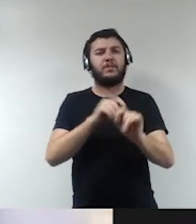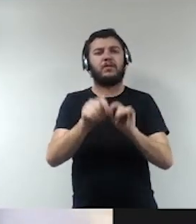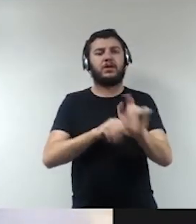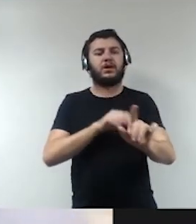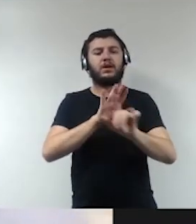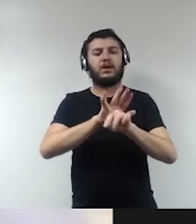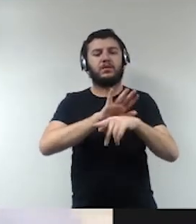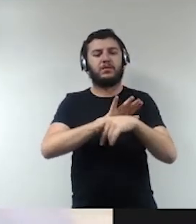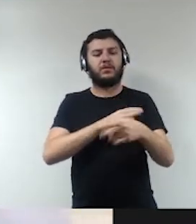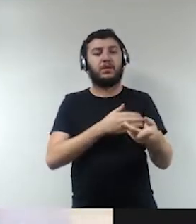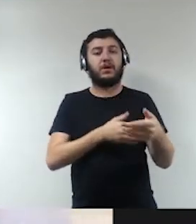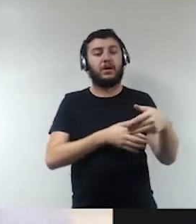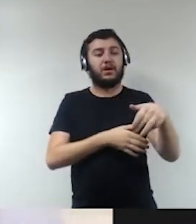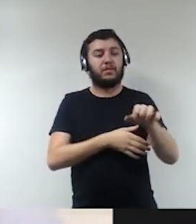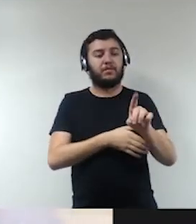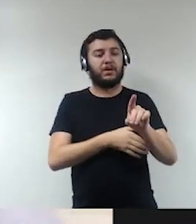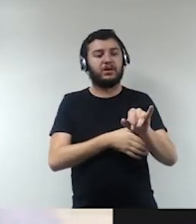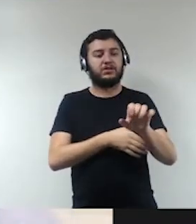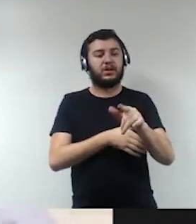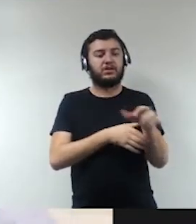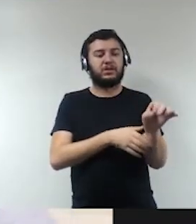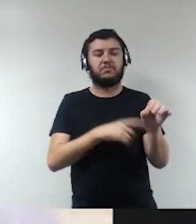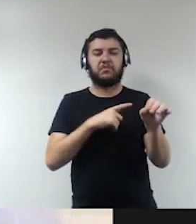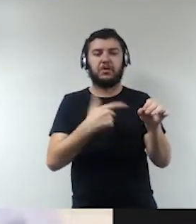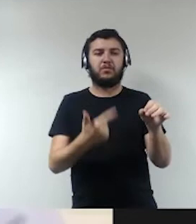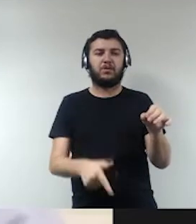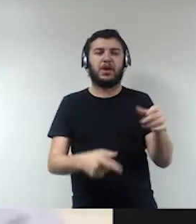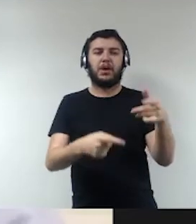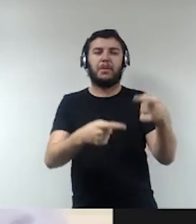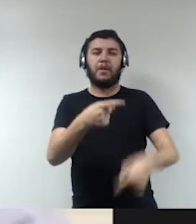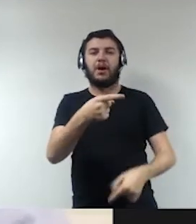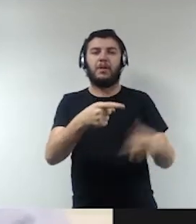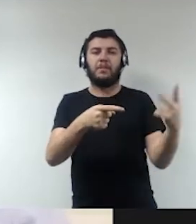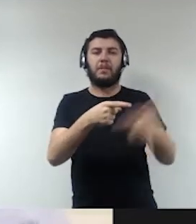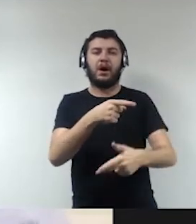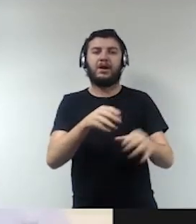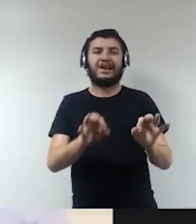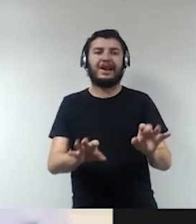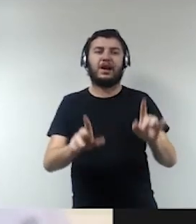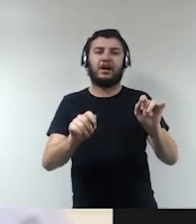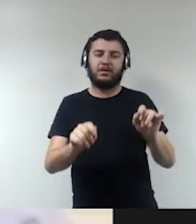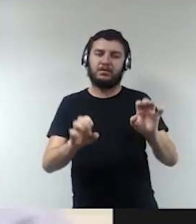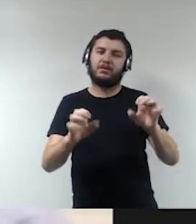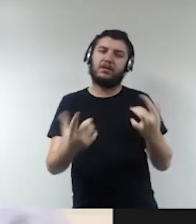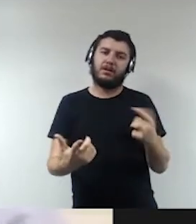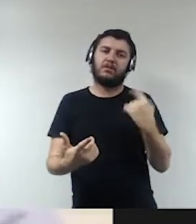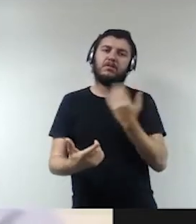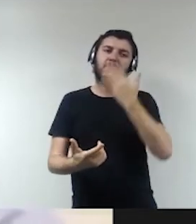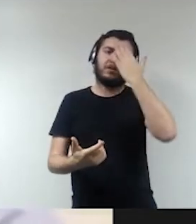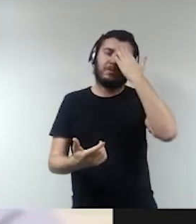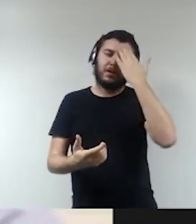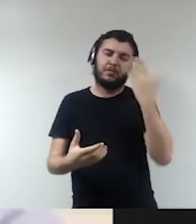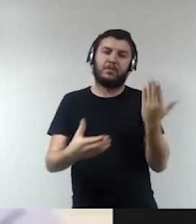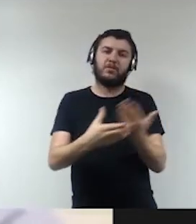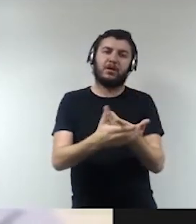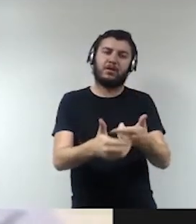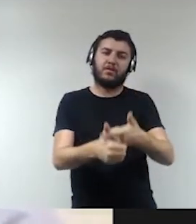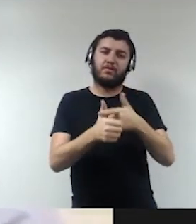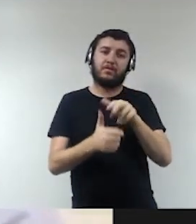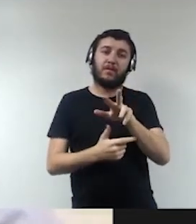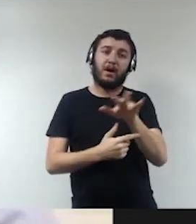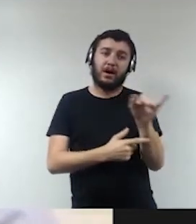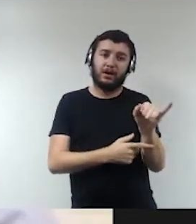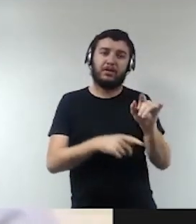de mediação, é que não há o impedimento de, apesar da suspensão do processo, ser concedida tutela